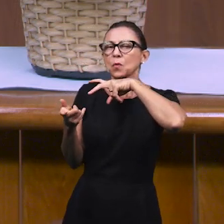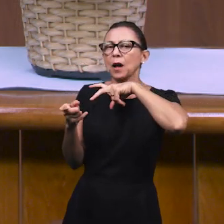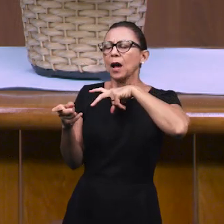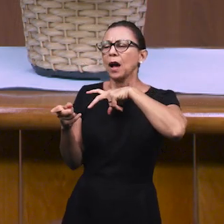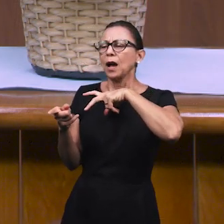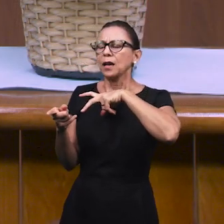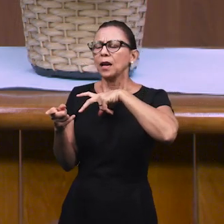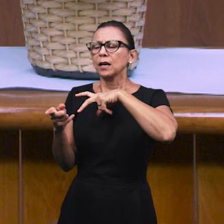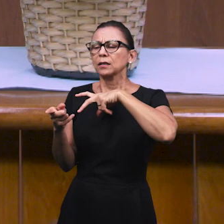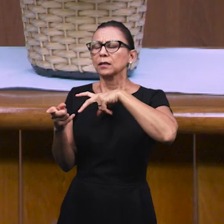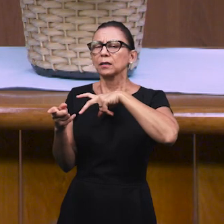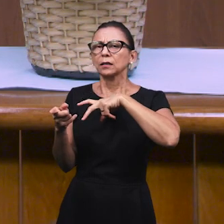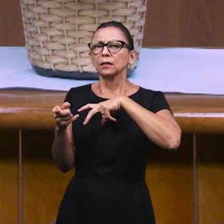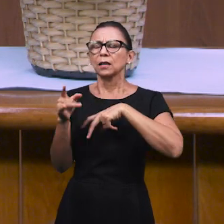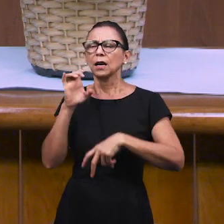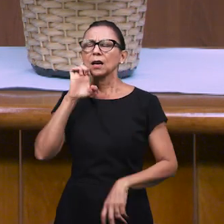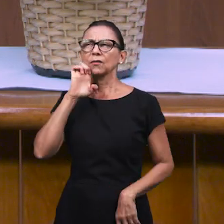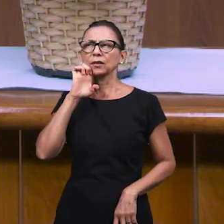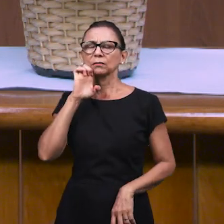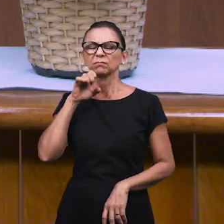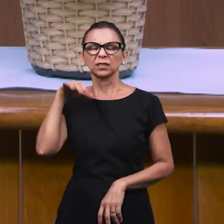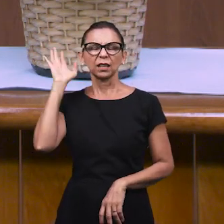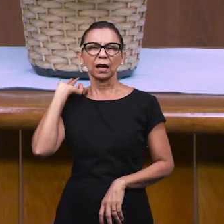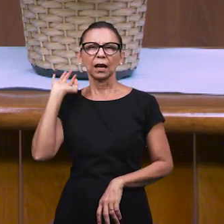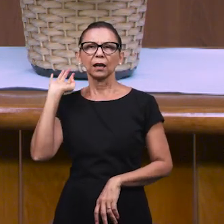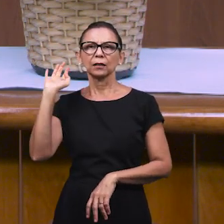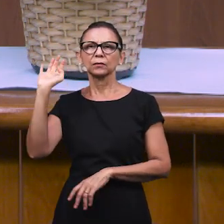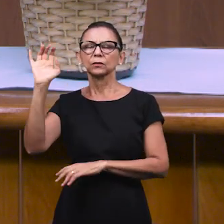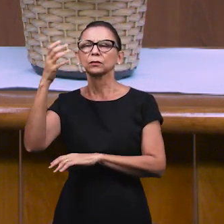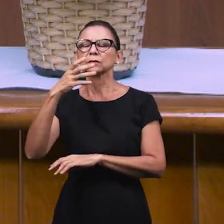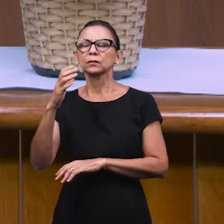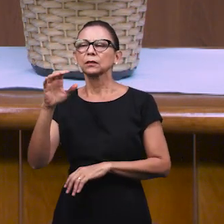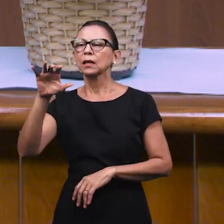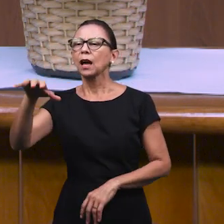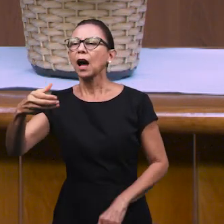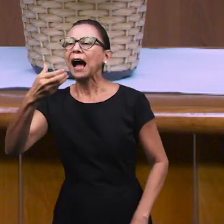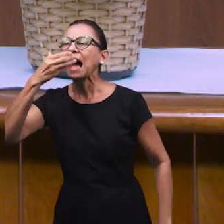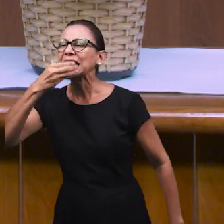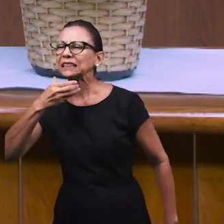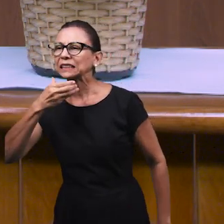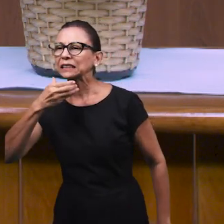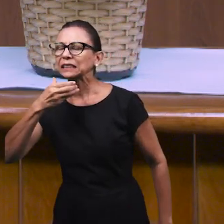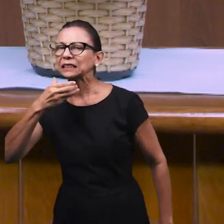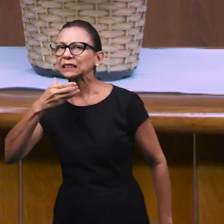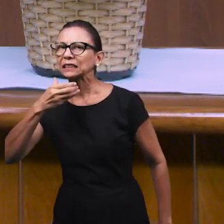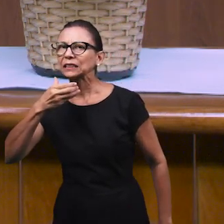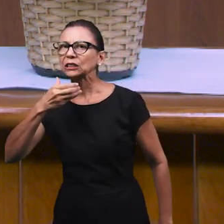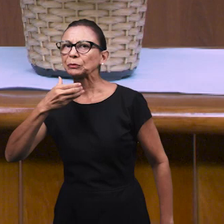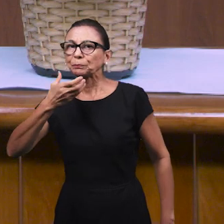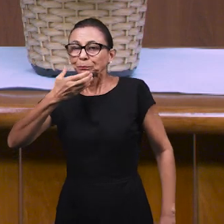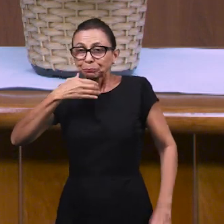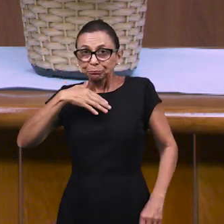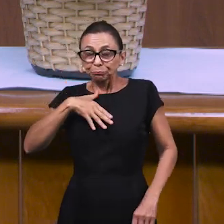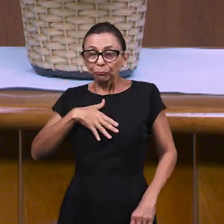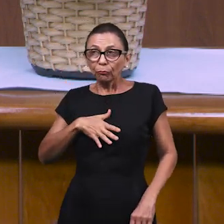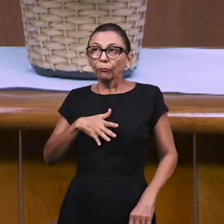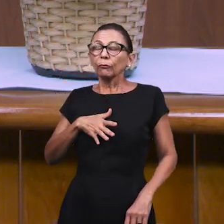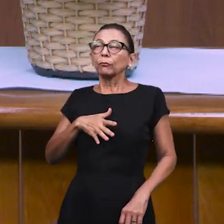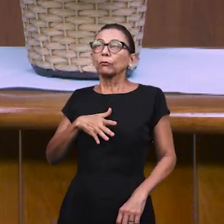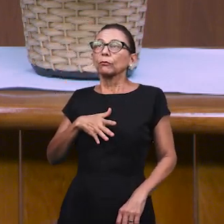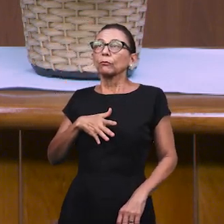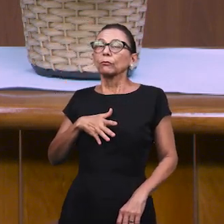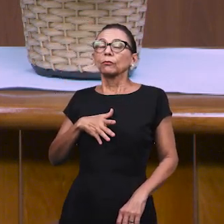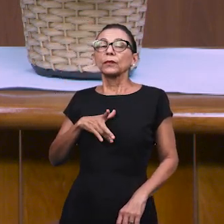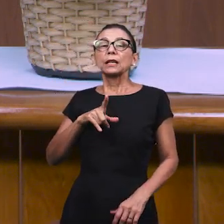primeiro ato do homem contra Deus foi o quê? Um ato de desobediência. Ele se rebelou contra